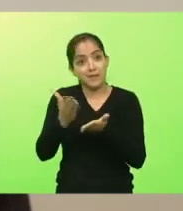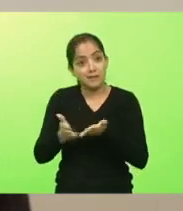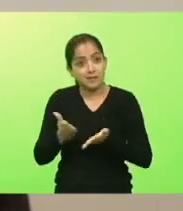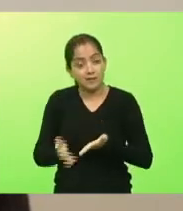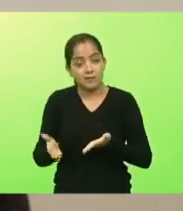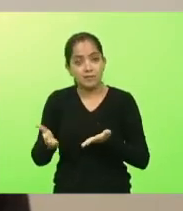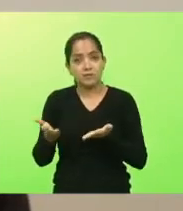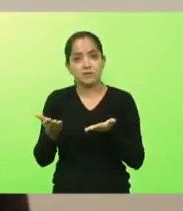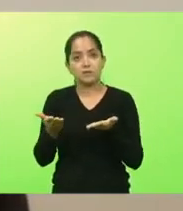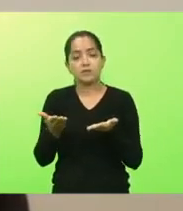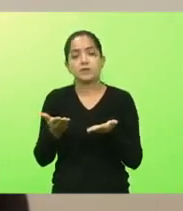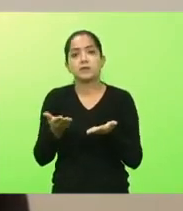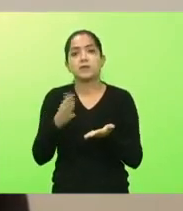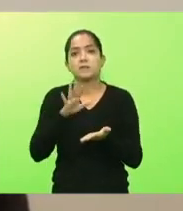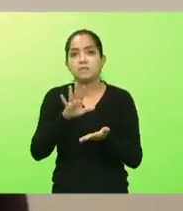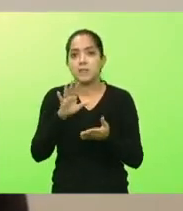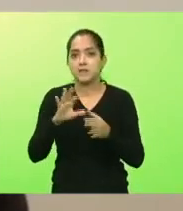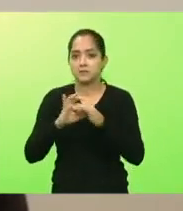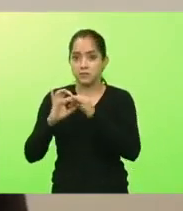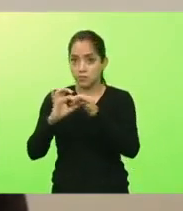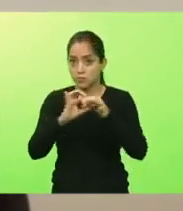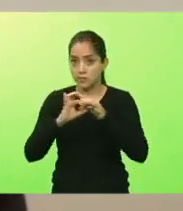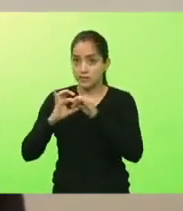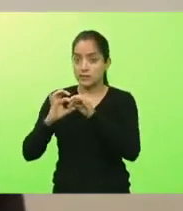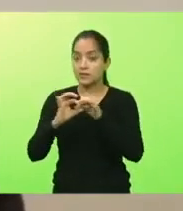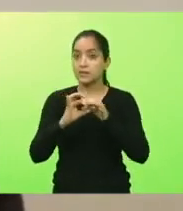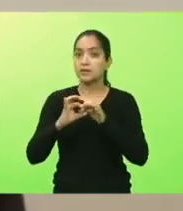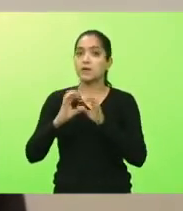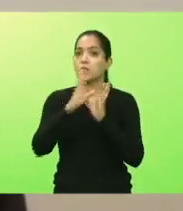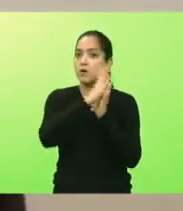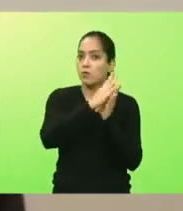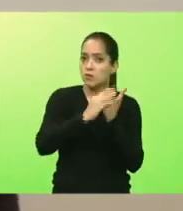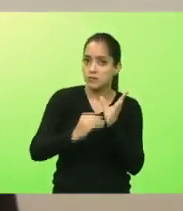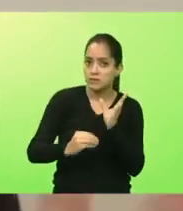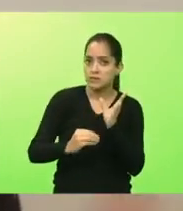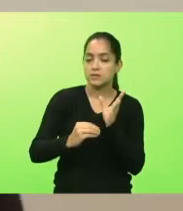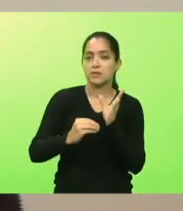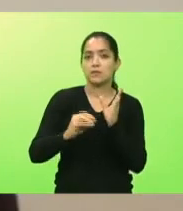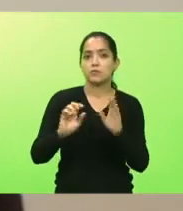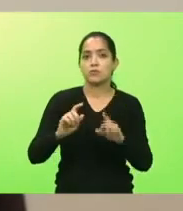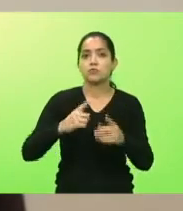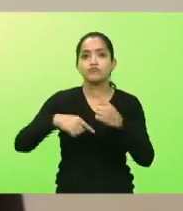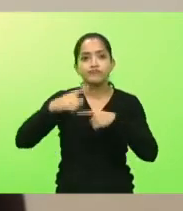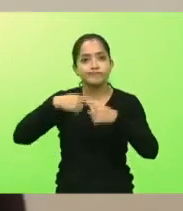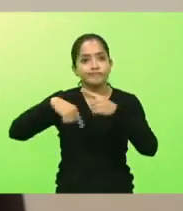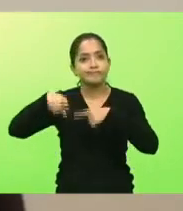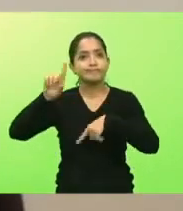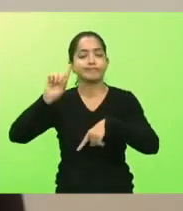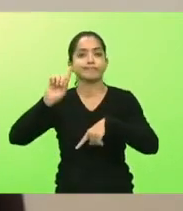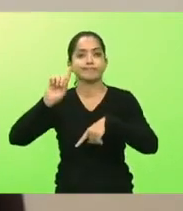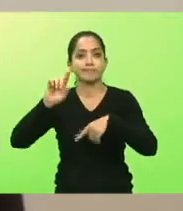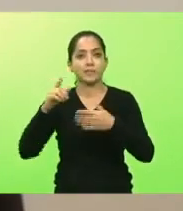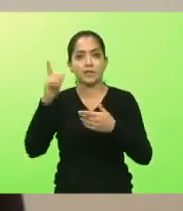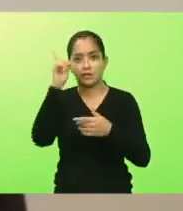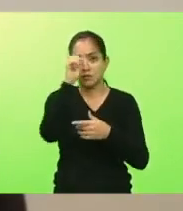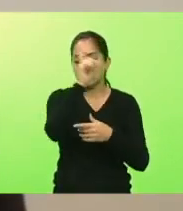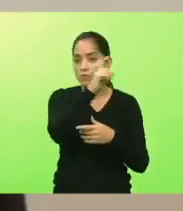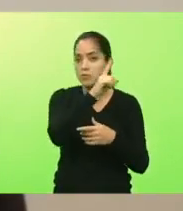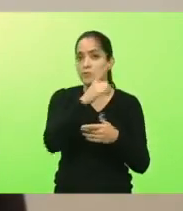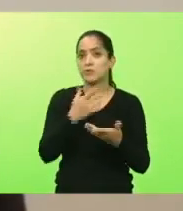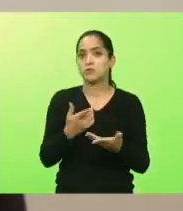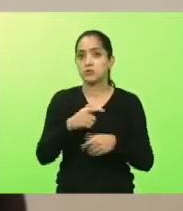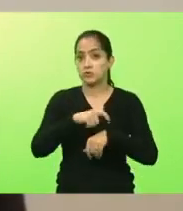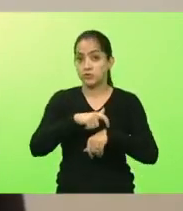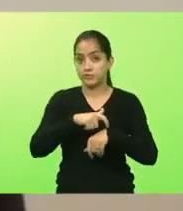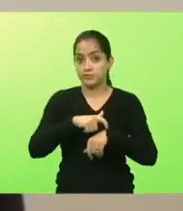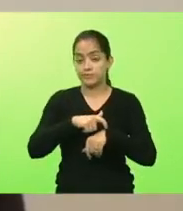difícil, mas que a força e a união de todos tem sido exemplo na superação das adversidades que se apresentaram. Por isso,